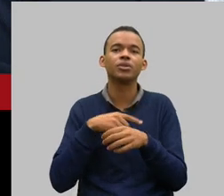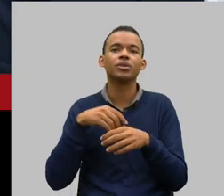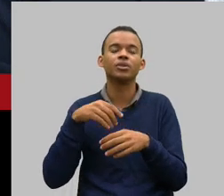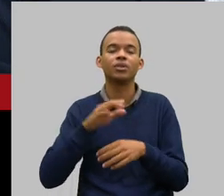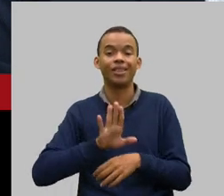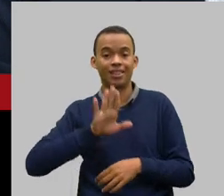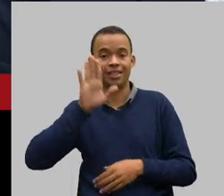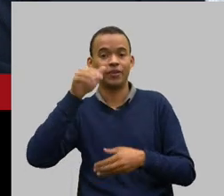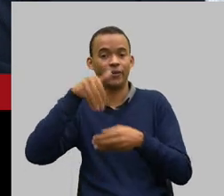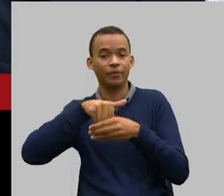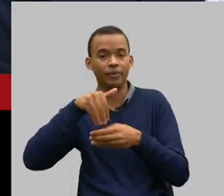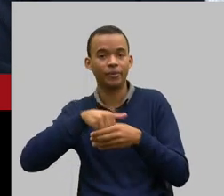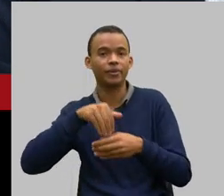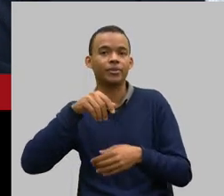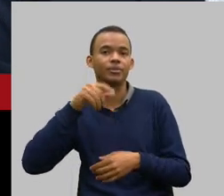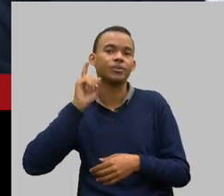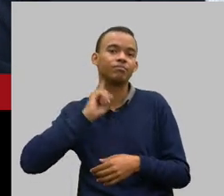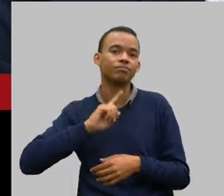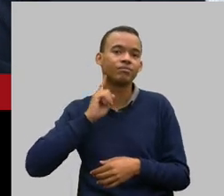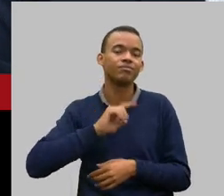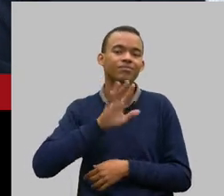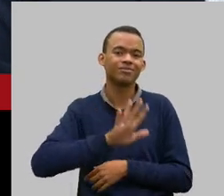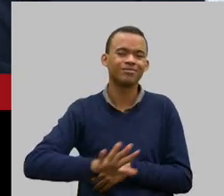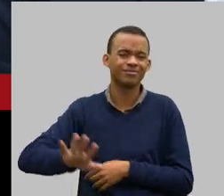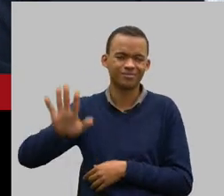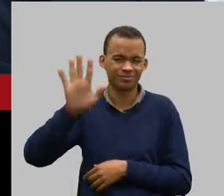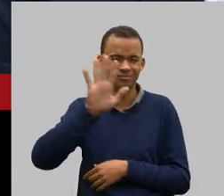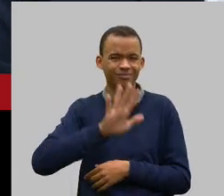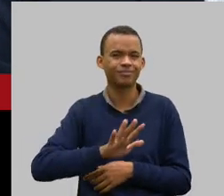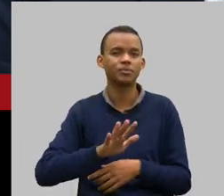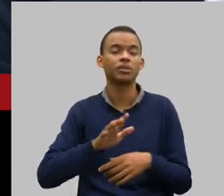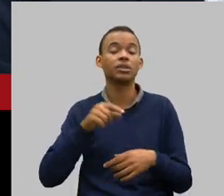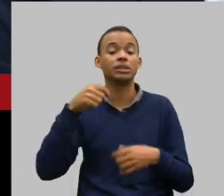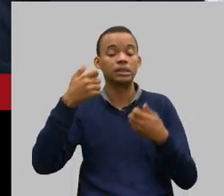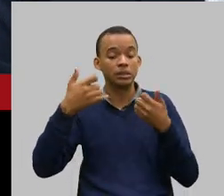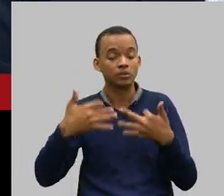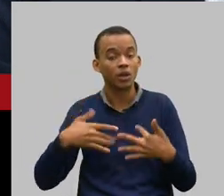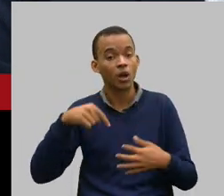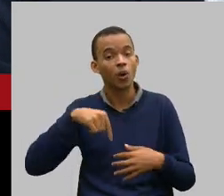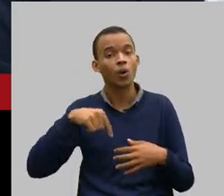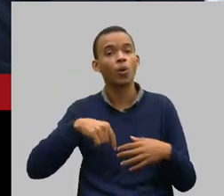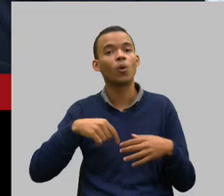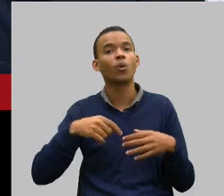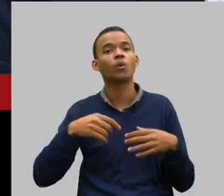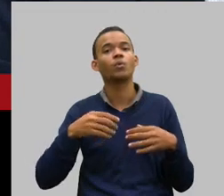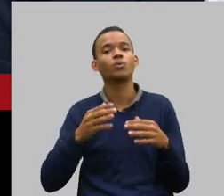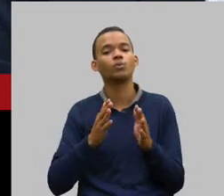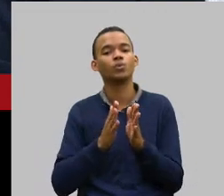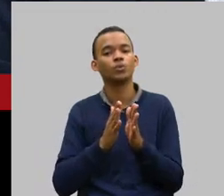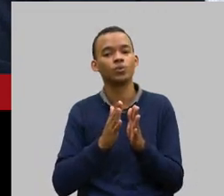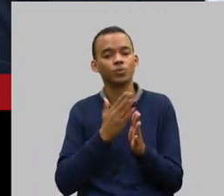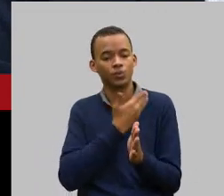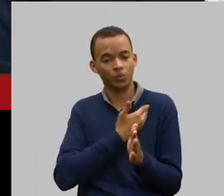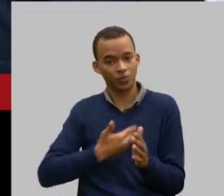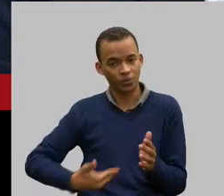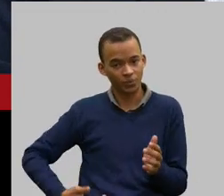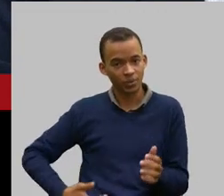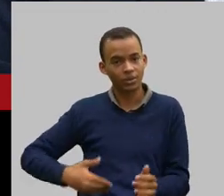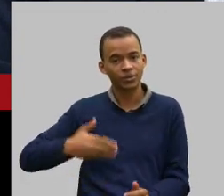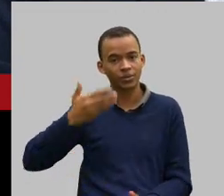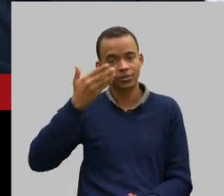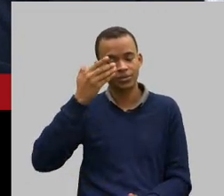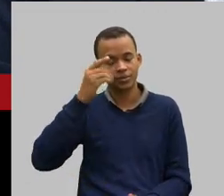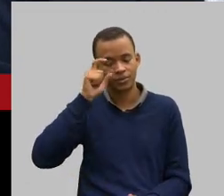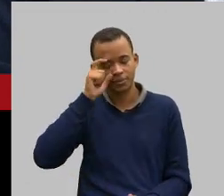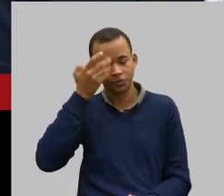Jacuí do Sul de Minas do São Sebastião do Paraíso o quanto que este governo realmente tem feito atraído investimento quem atrair